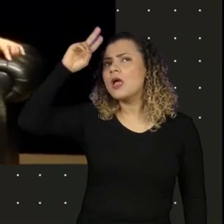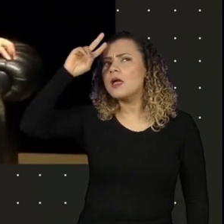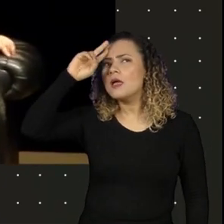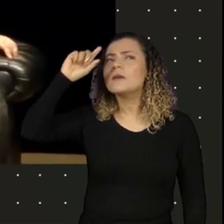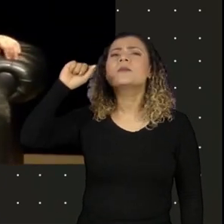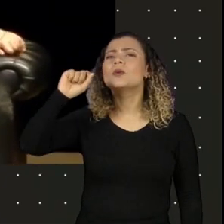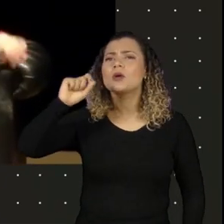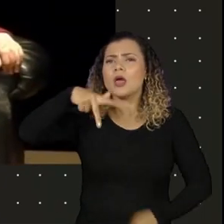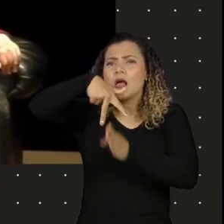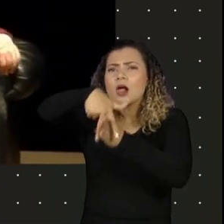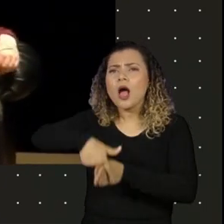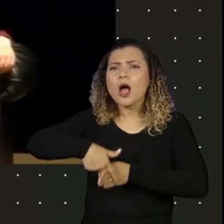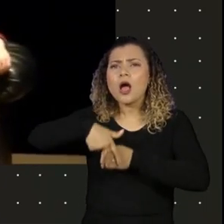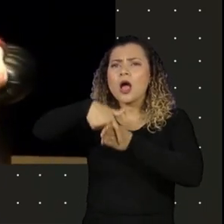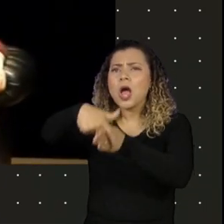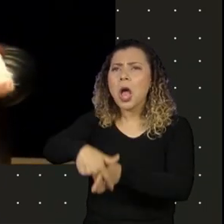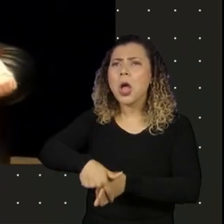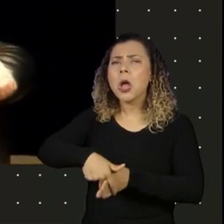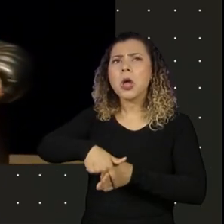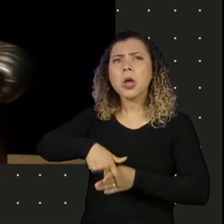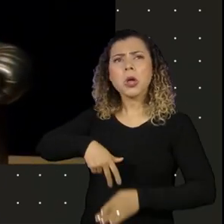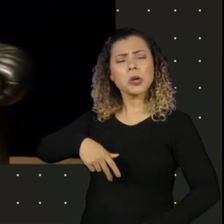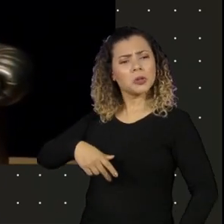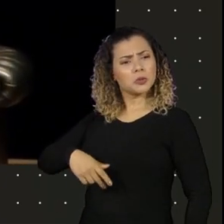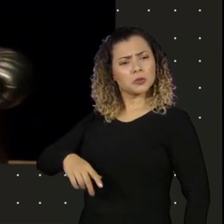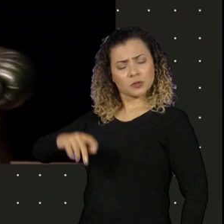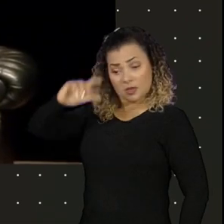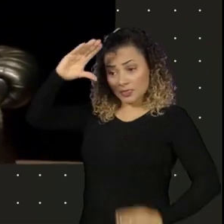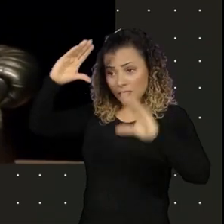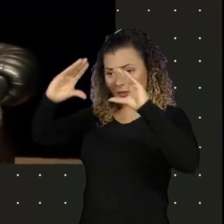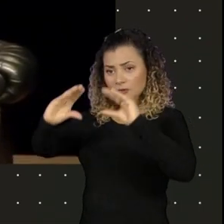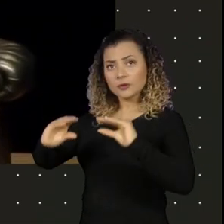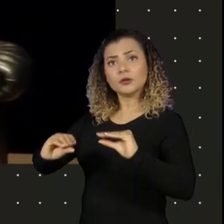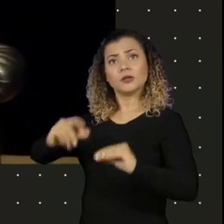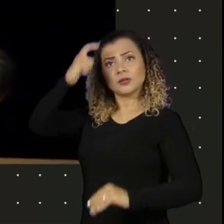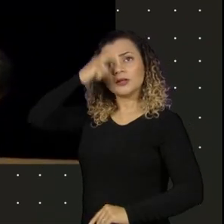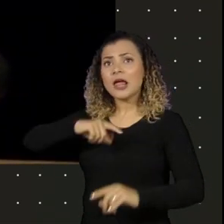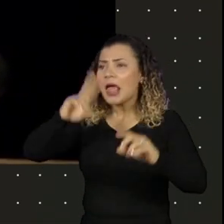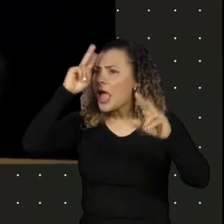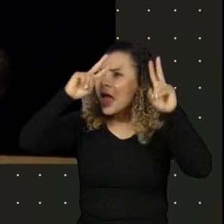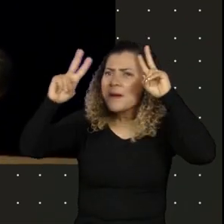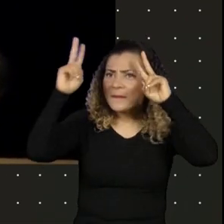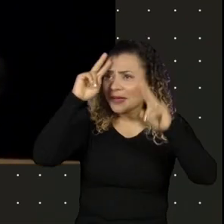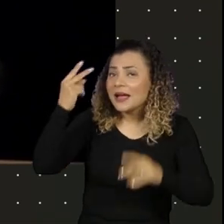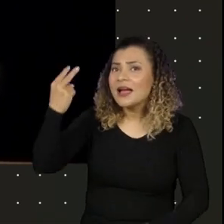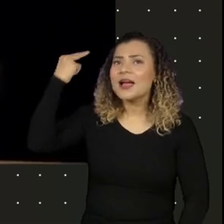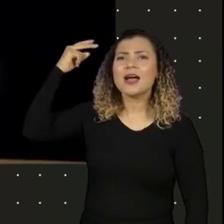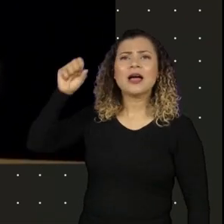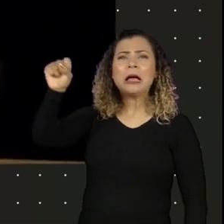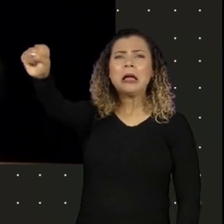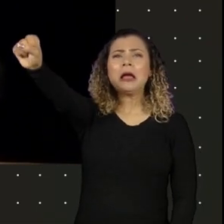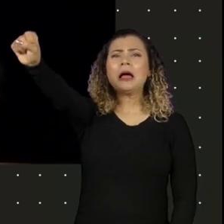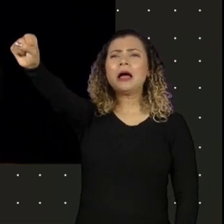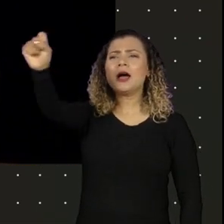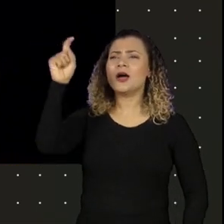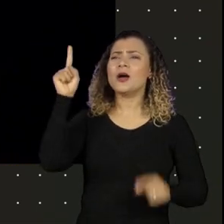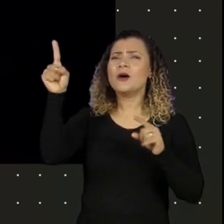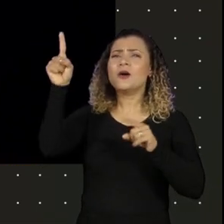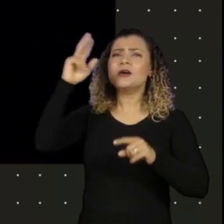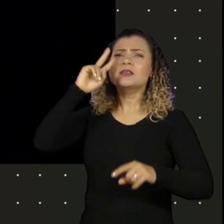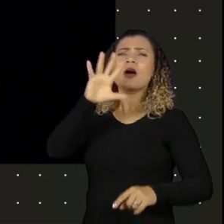Noite! Cavaleiro da Noite! Lembre-se sempre do Cavaleiro da Noite! Quando olharem para o céu à